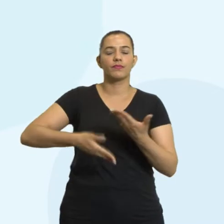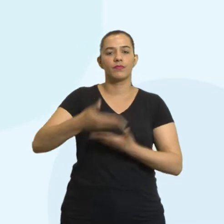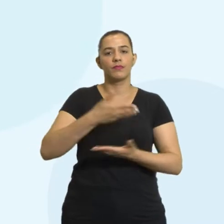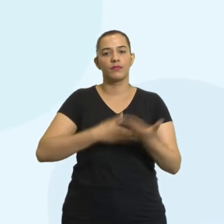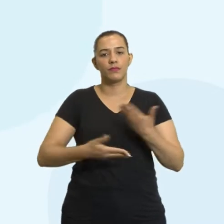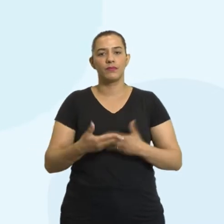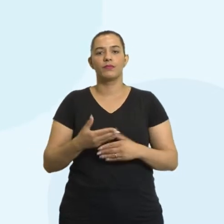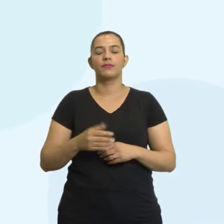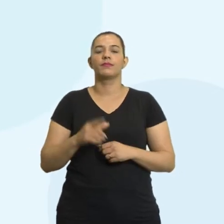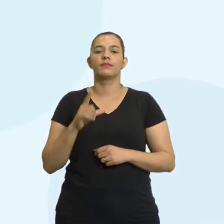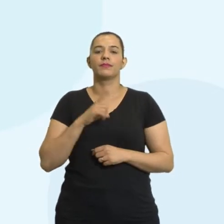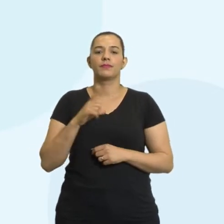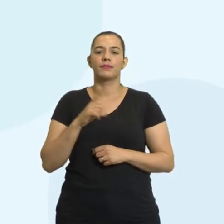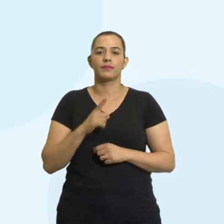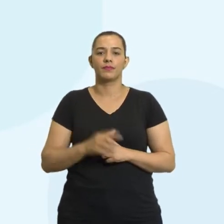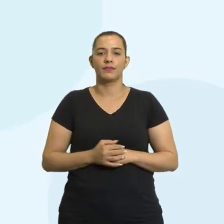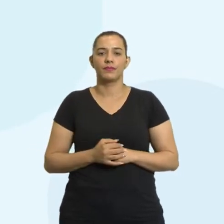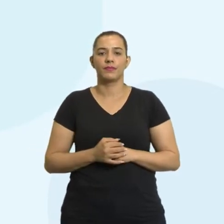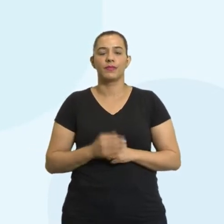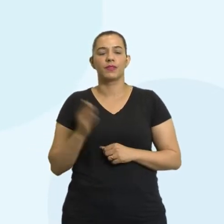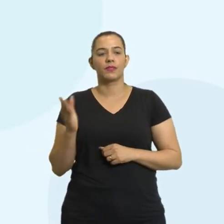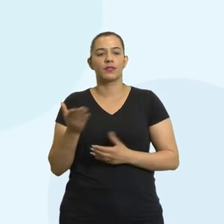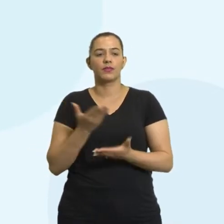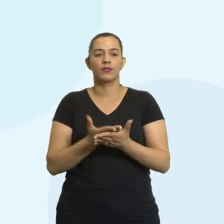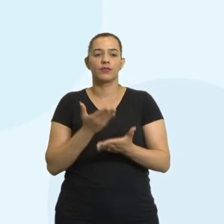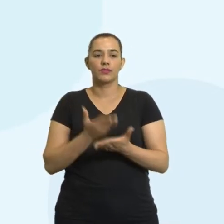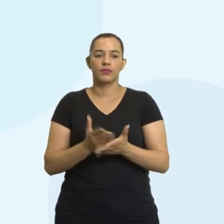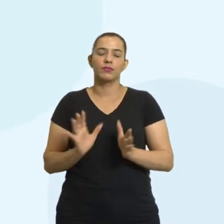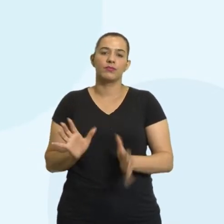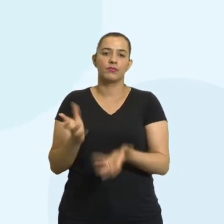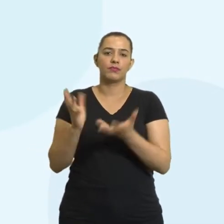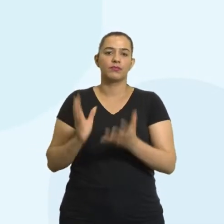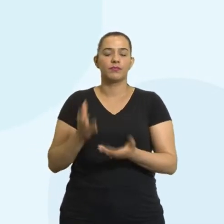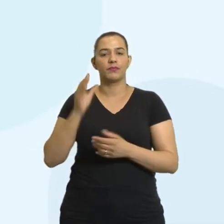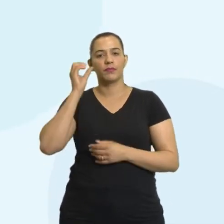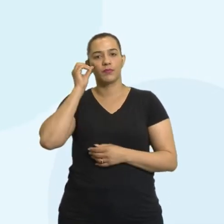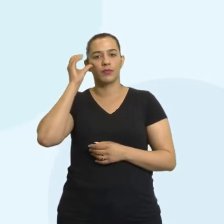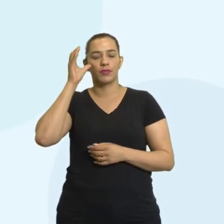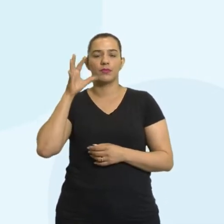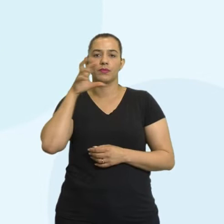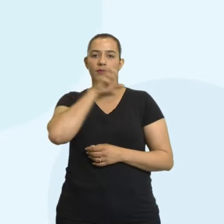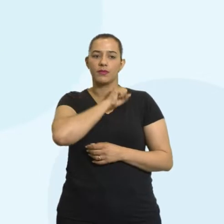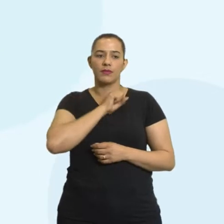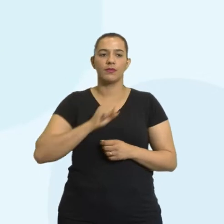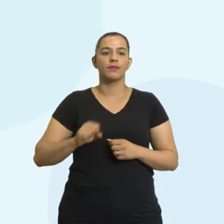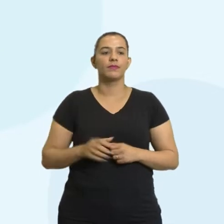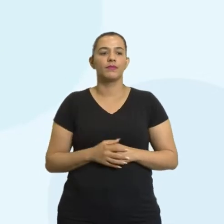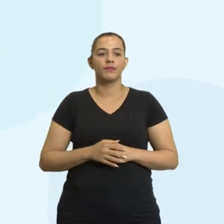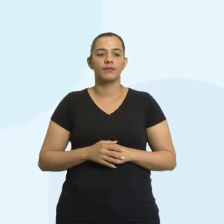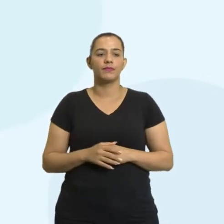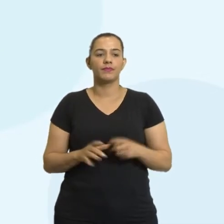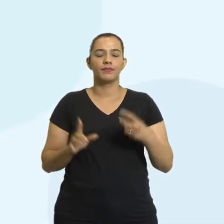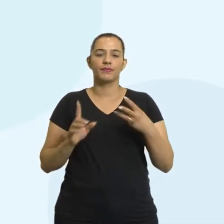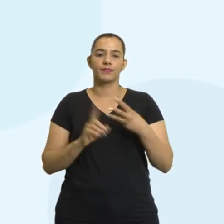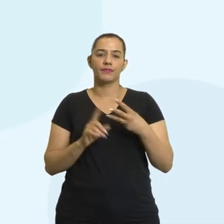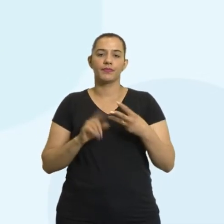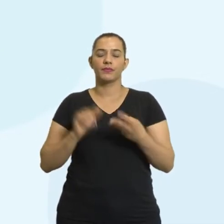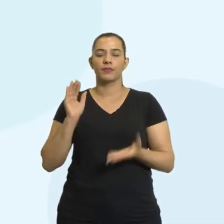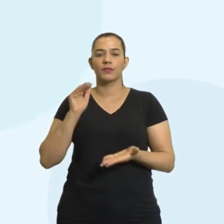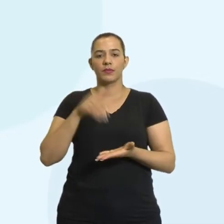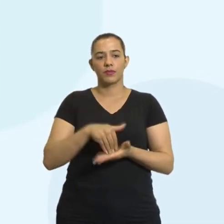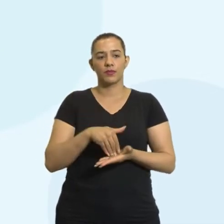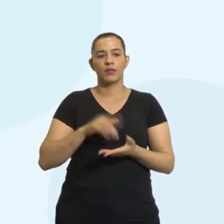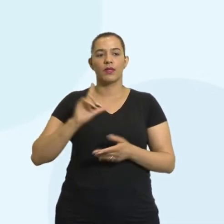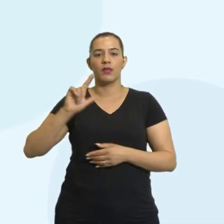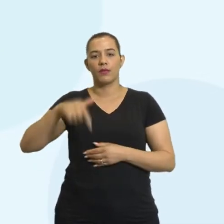interatividade que o estudante mobilize os conhecimentos prévios dele, tá? E, por último, o